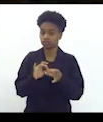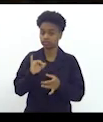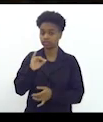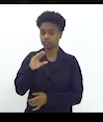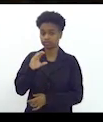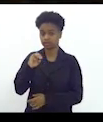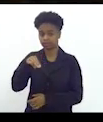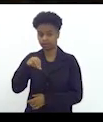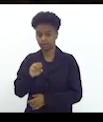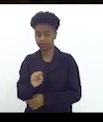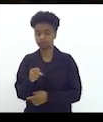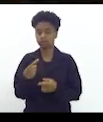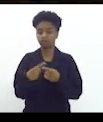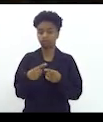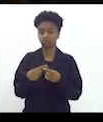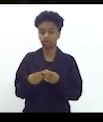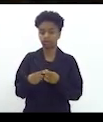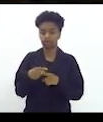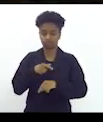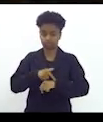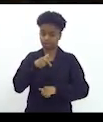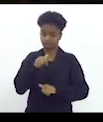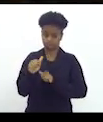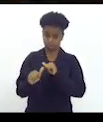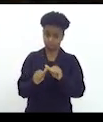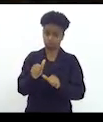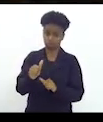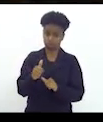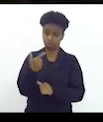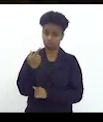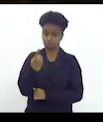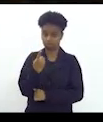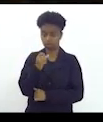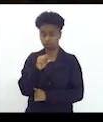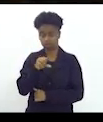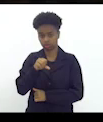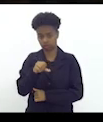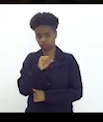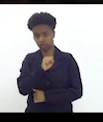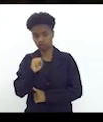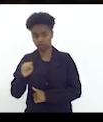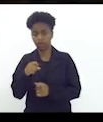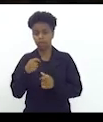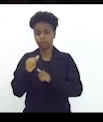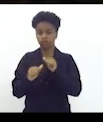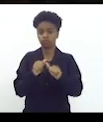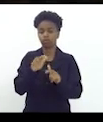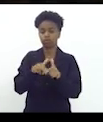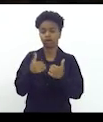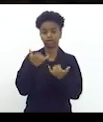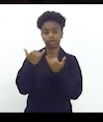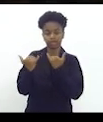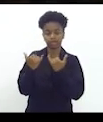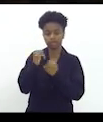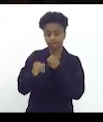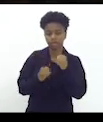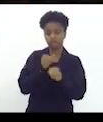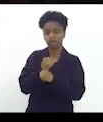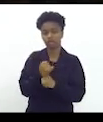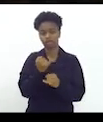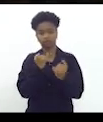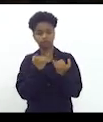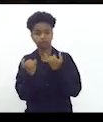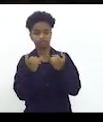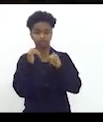ICMS, porque os tempos mudaram de 88 para cá, com internet, com informatização, etc.,